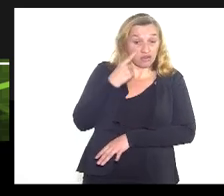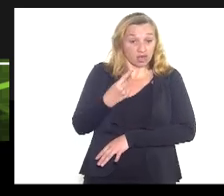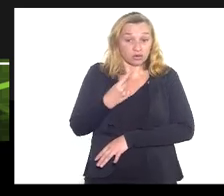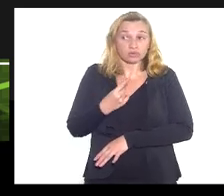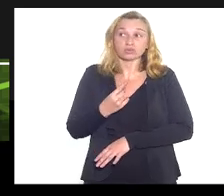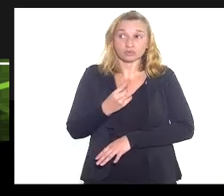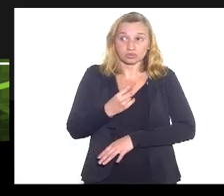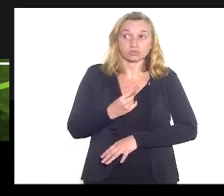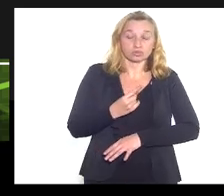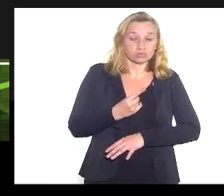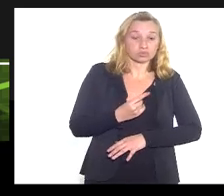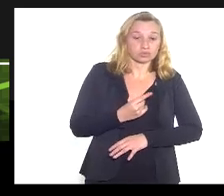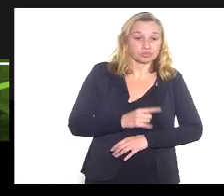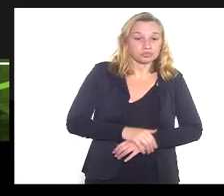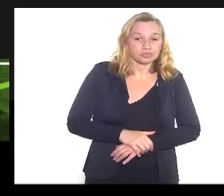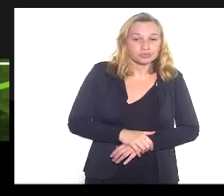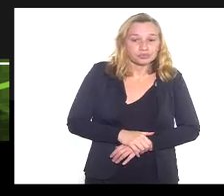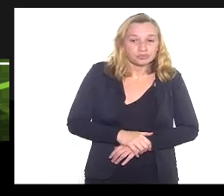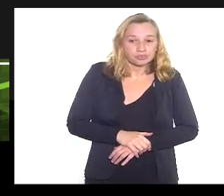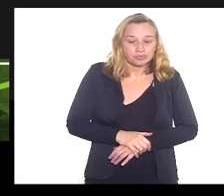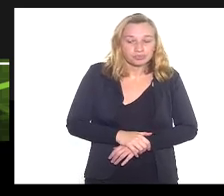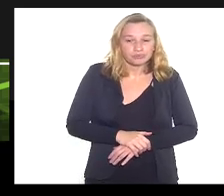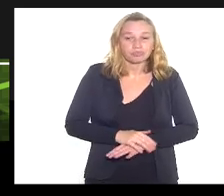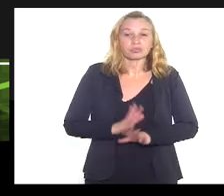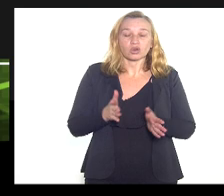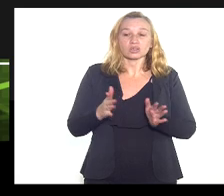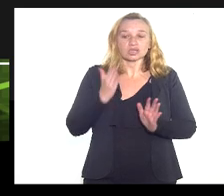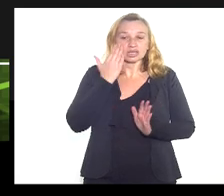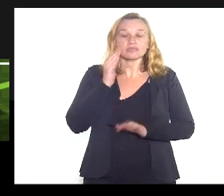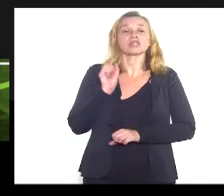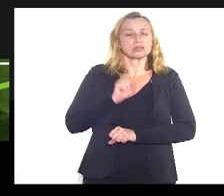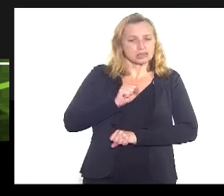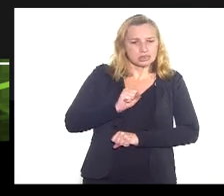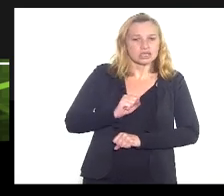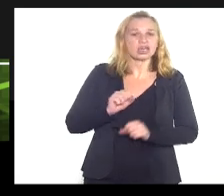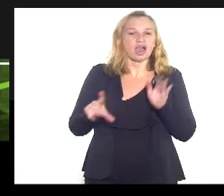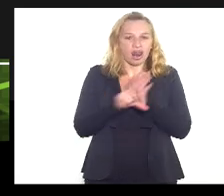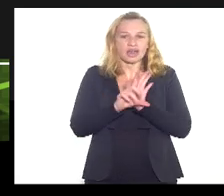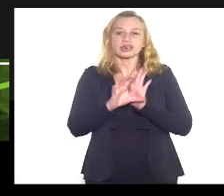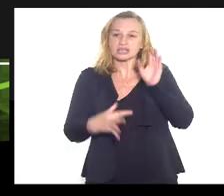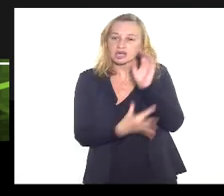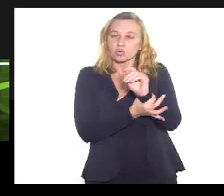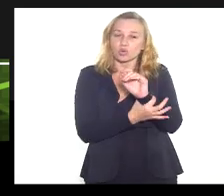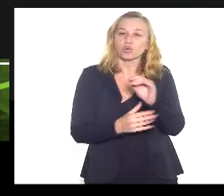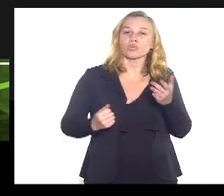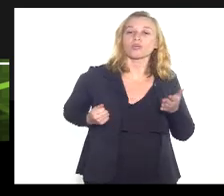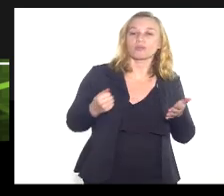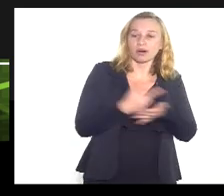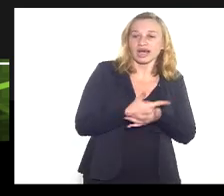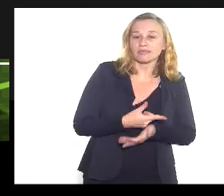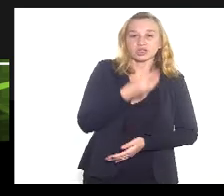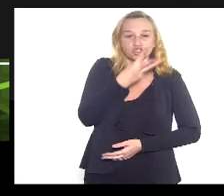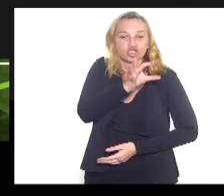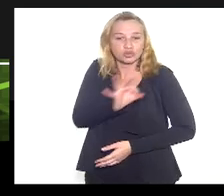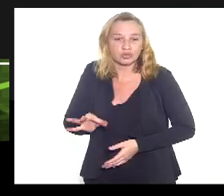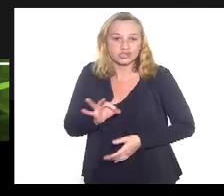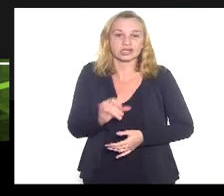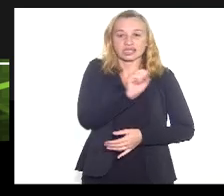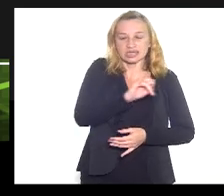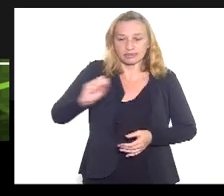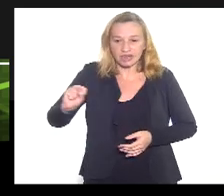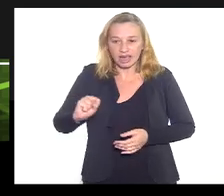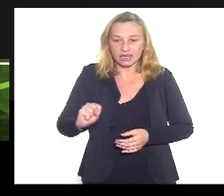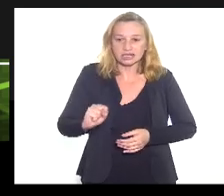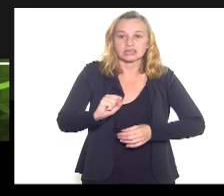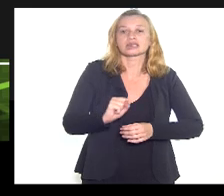caso teórico que foi colocado, nosso entendimento é que sim, a legislação assegura o pagamento dos 3% do ICMS